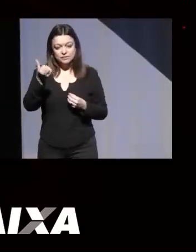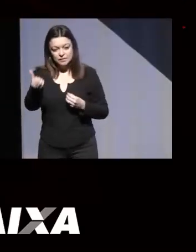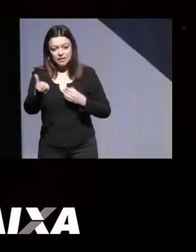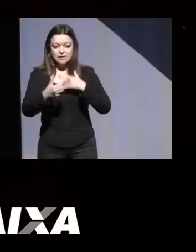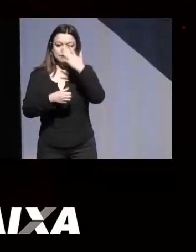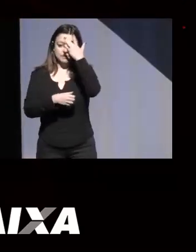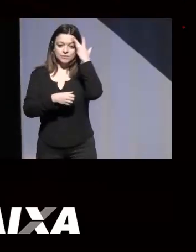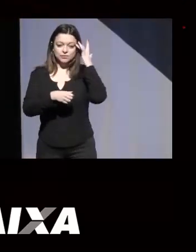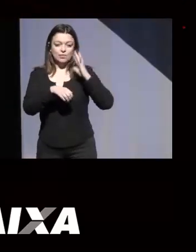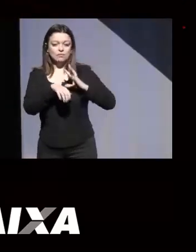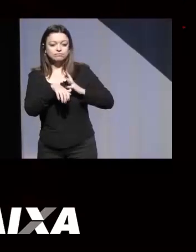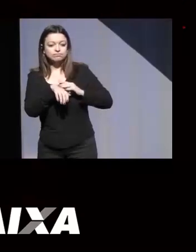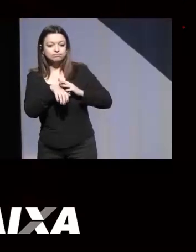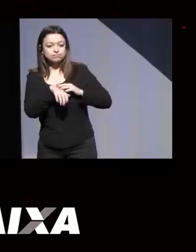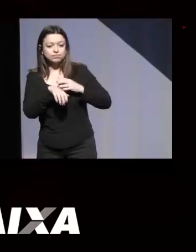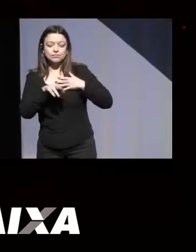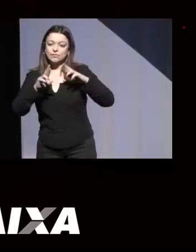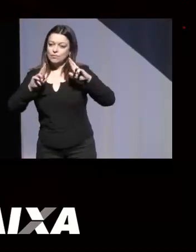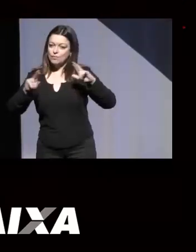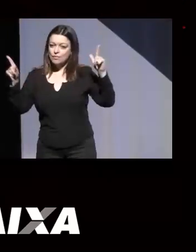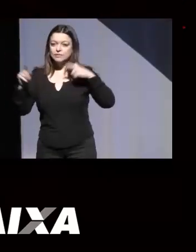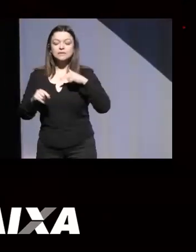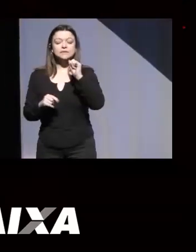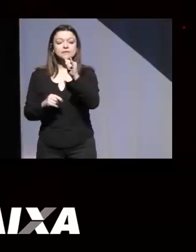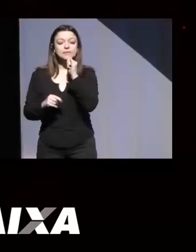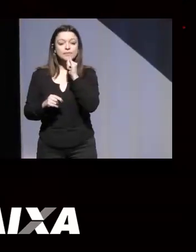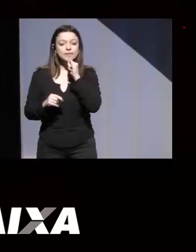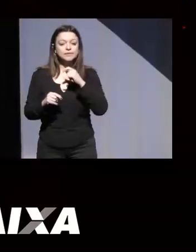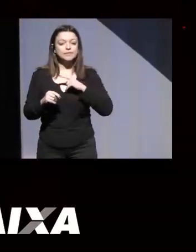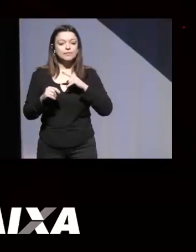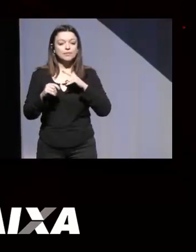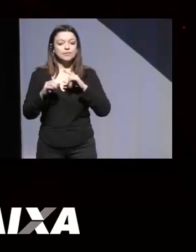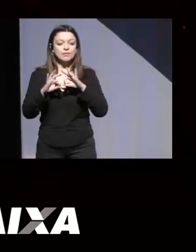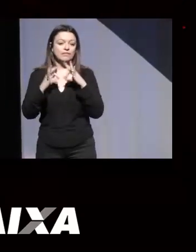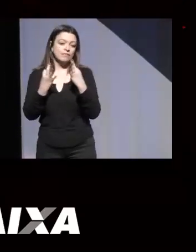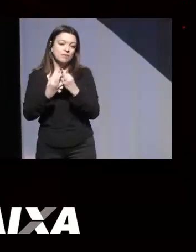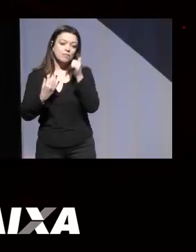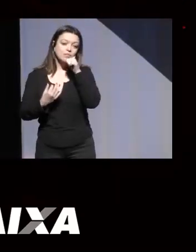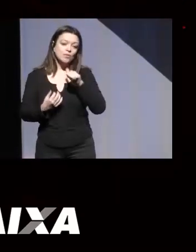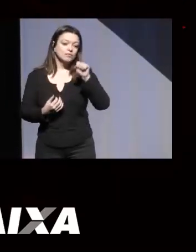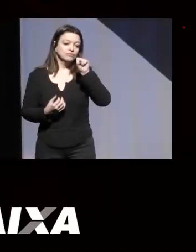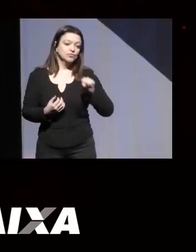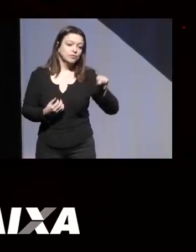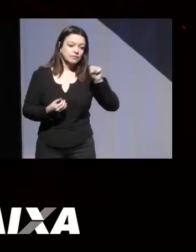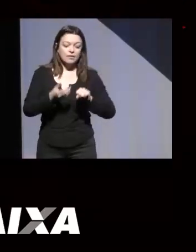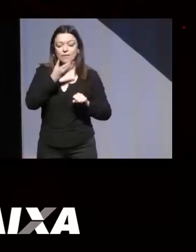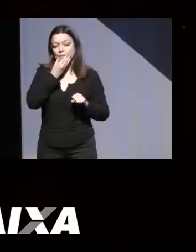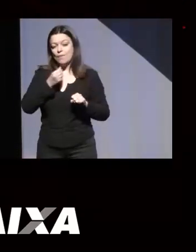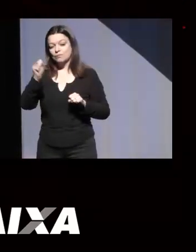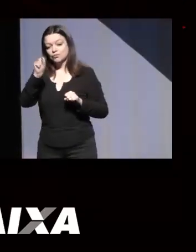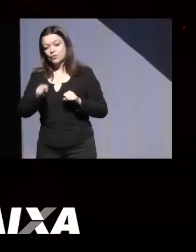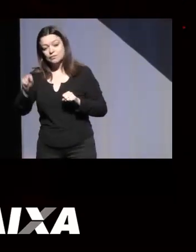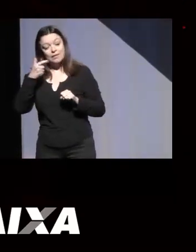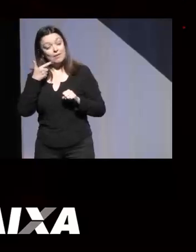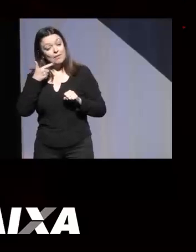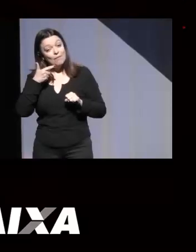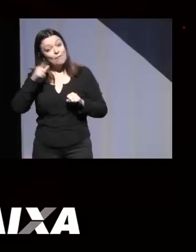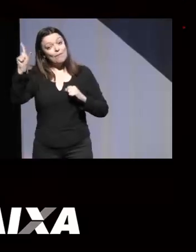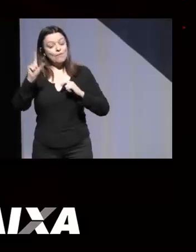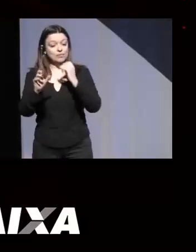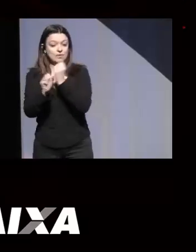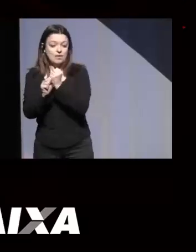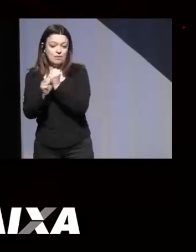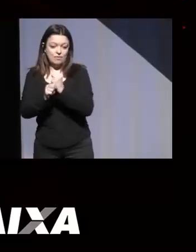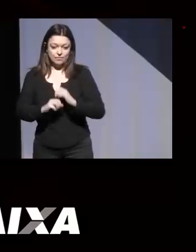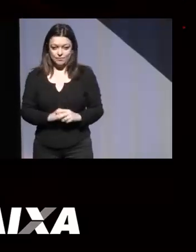mínimo existencial, uma família de um homem solteiro, uma mulher solteira tem outro mínimo existencial. Nós, no